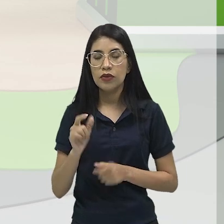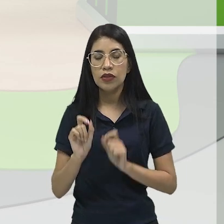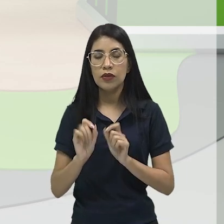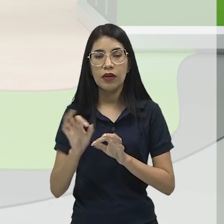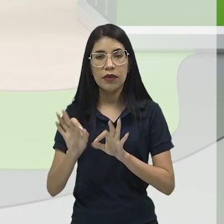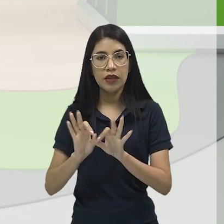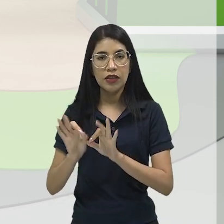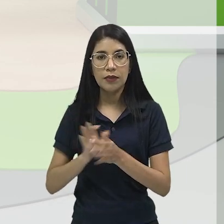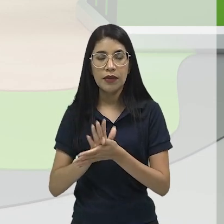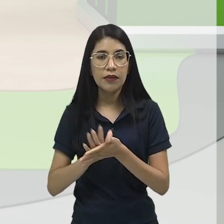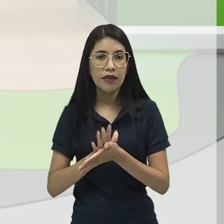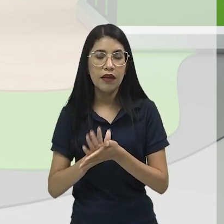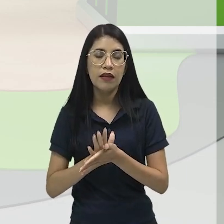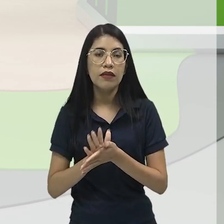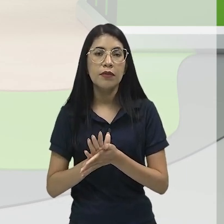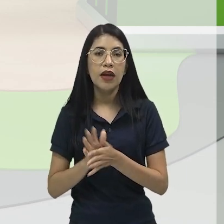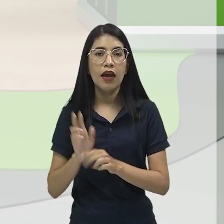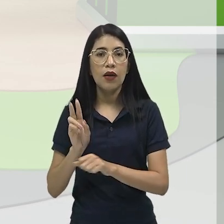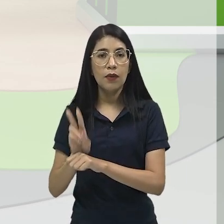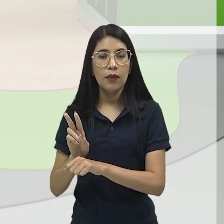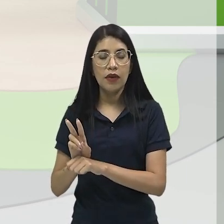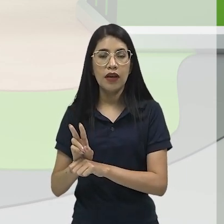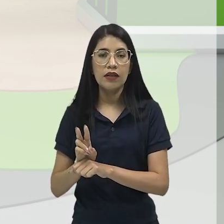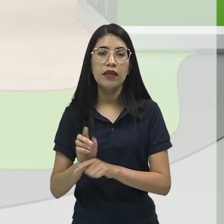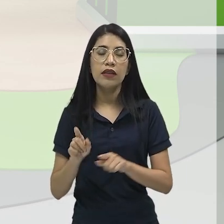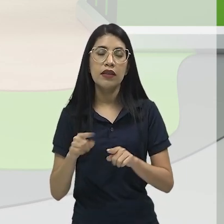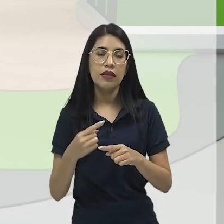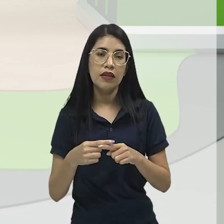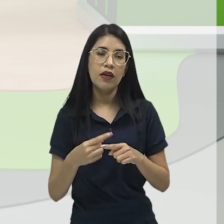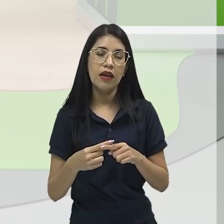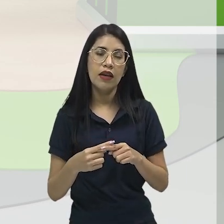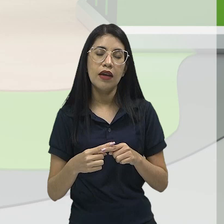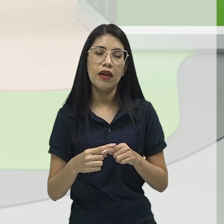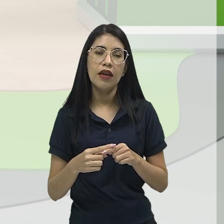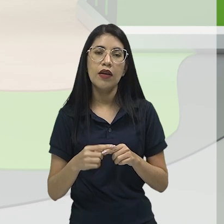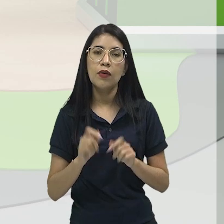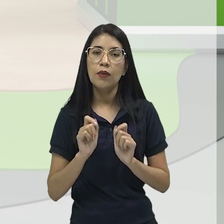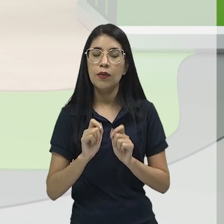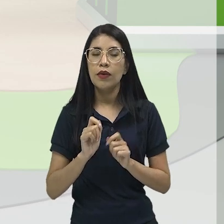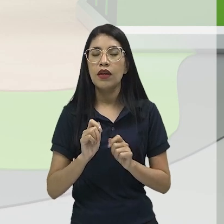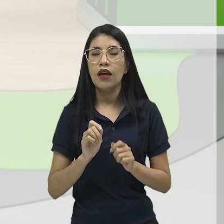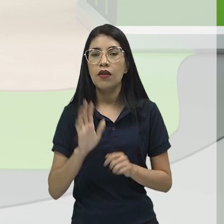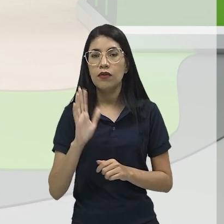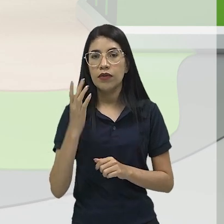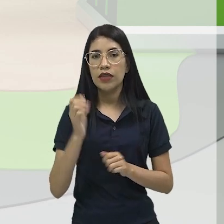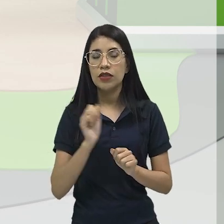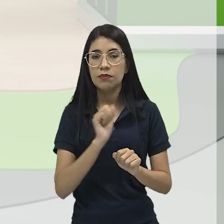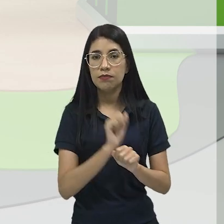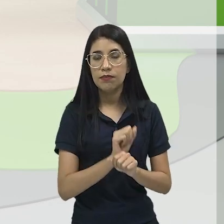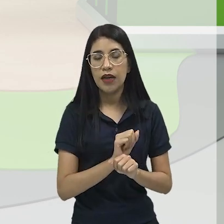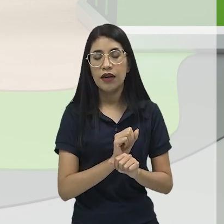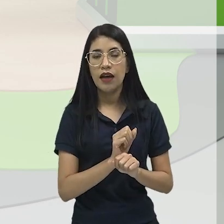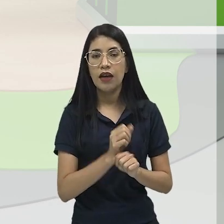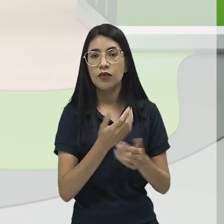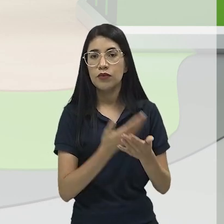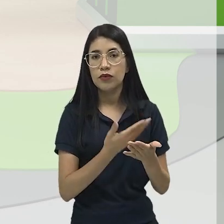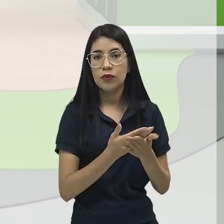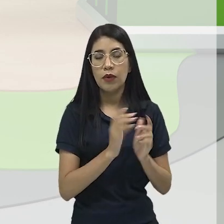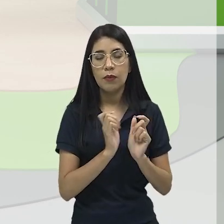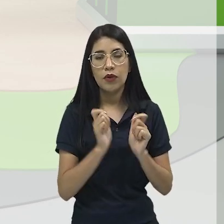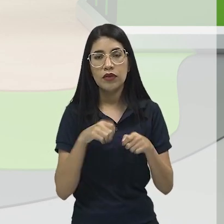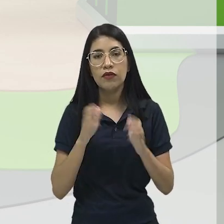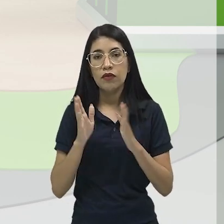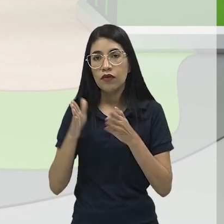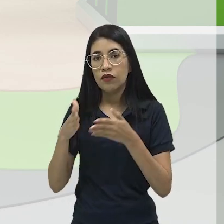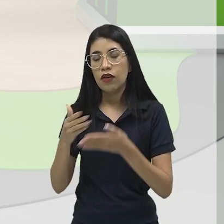não planejado, né? Então, isso é um risco social. A mulher parar os seus estudos, né, para poder dar atenção